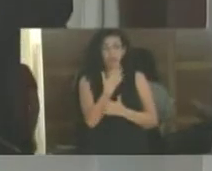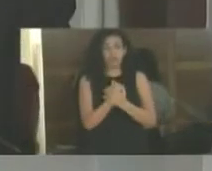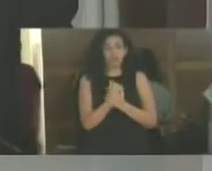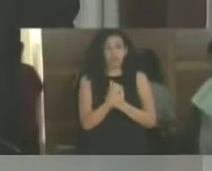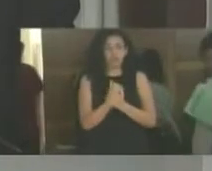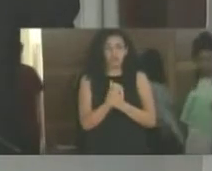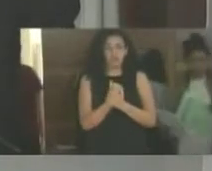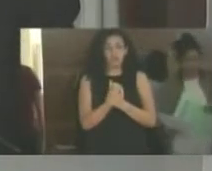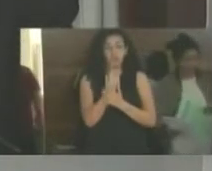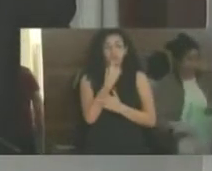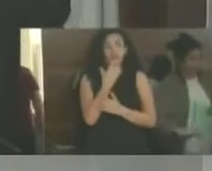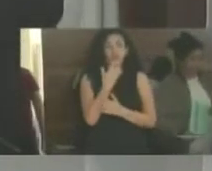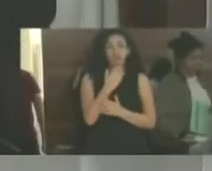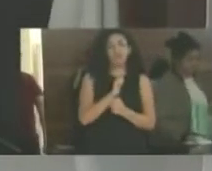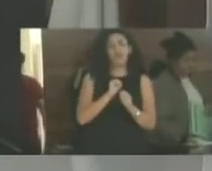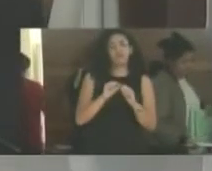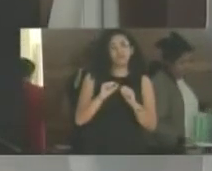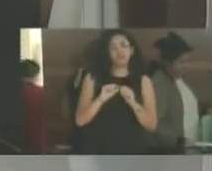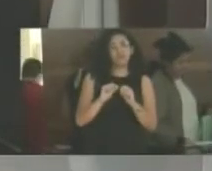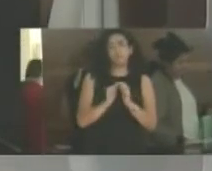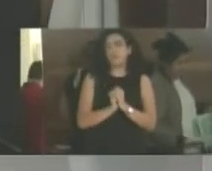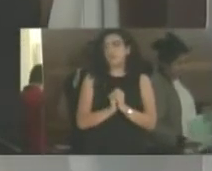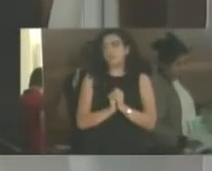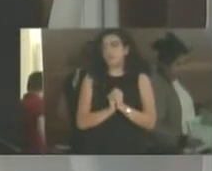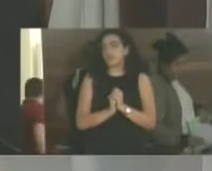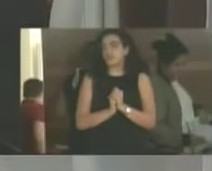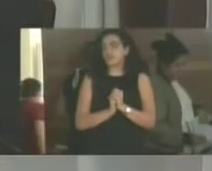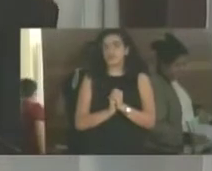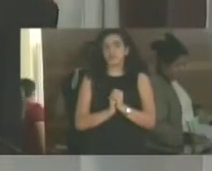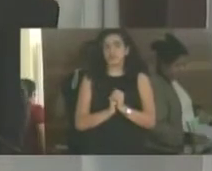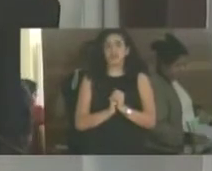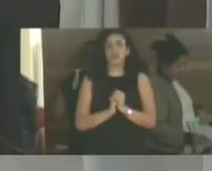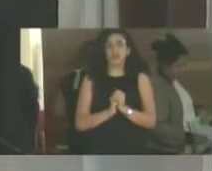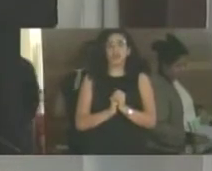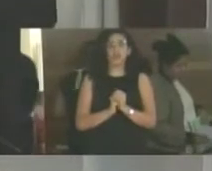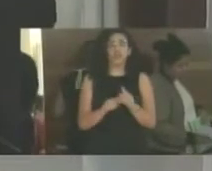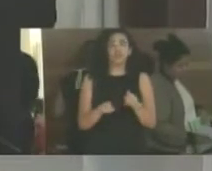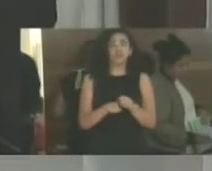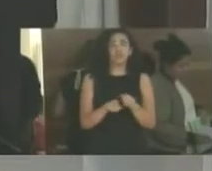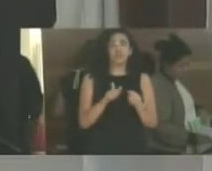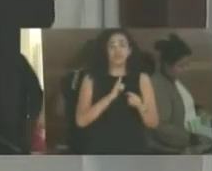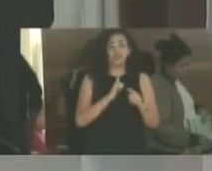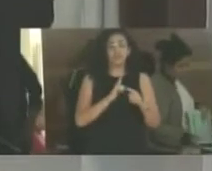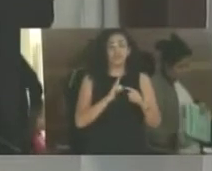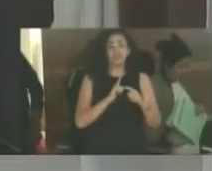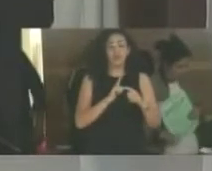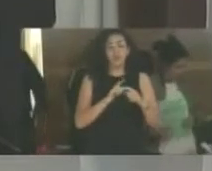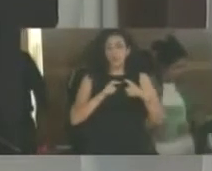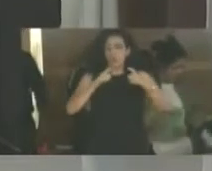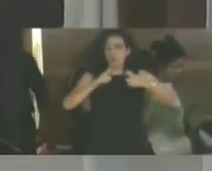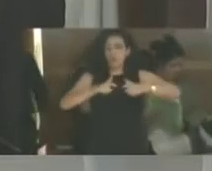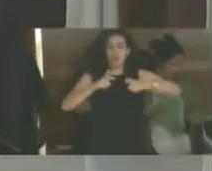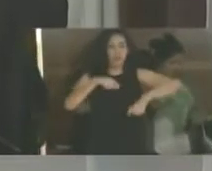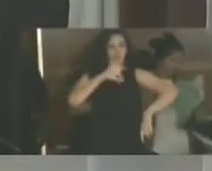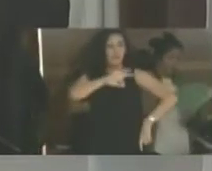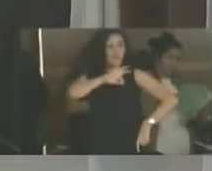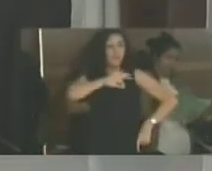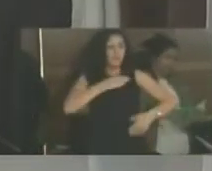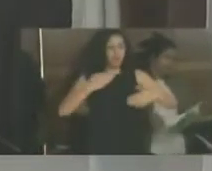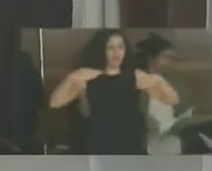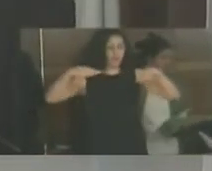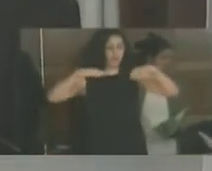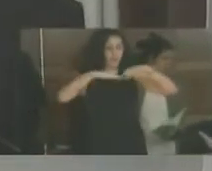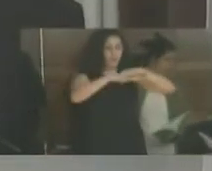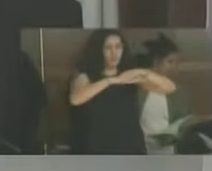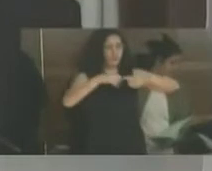né, e que deu certo. E o ponto base da polícia também é legal, tá? Assim, os vereadores quiser